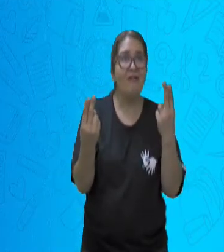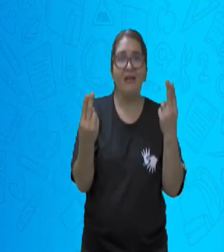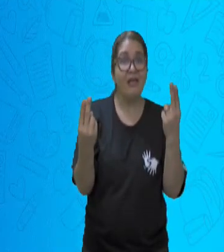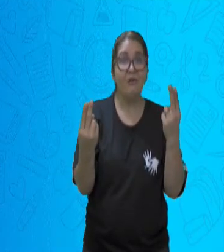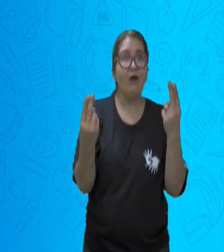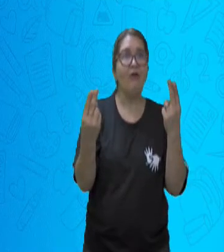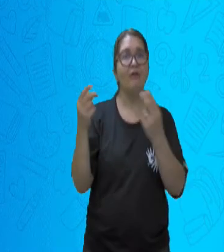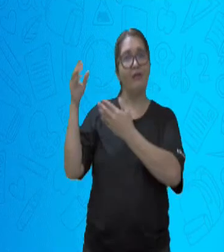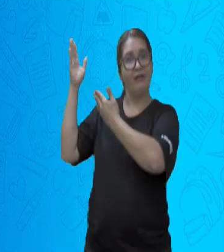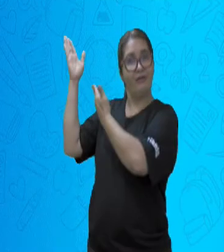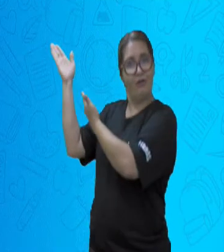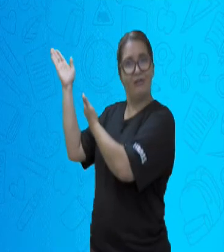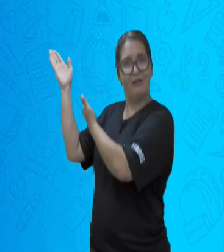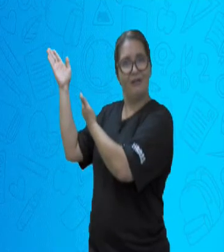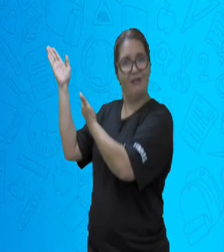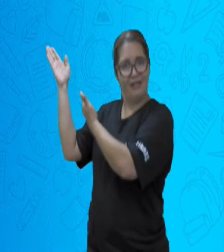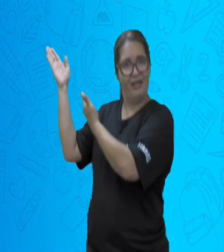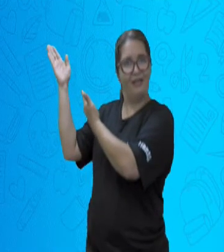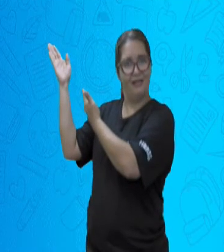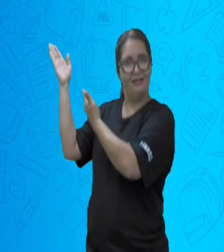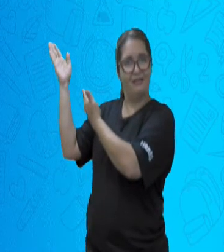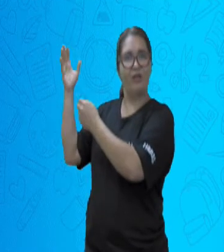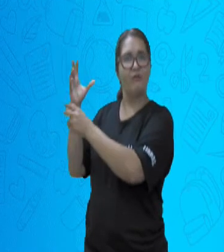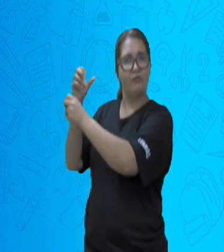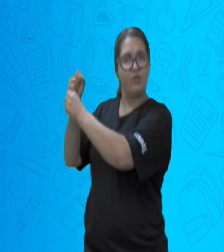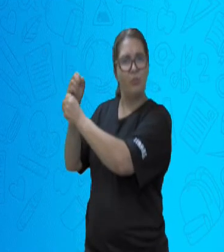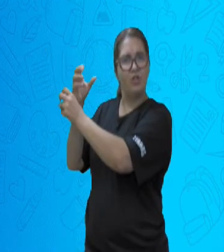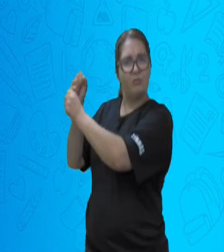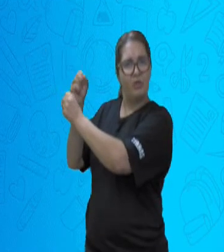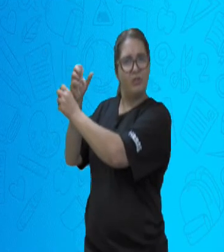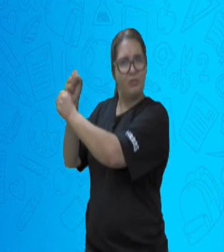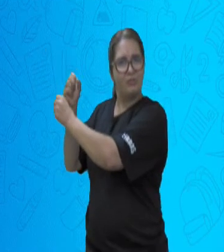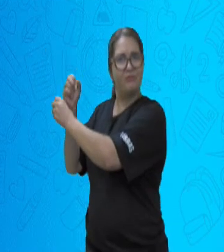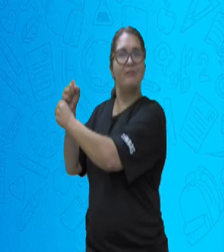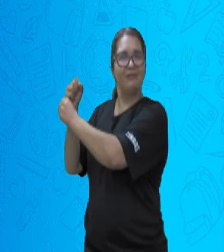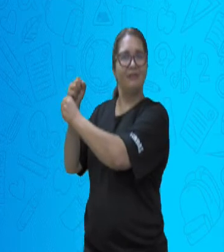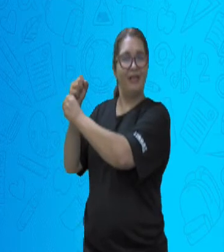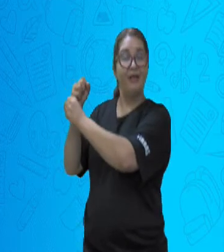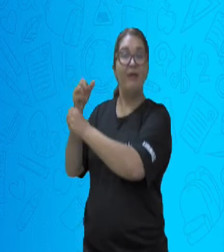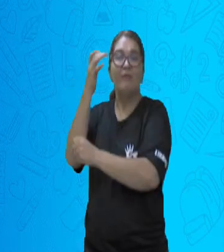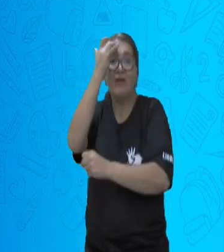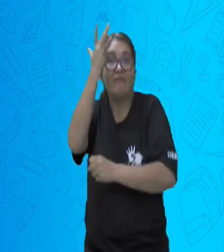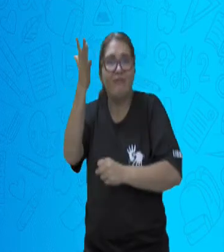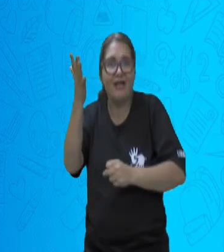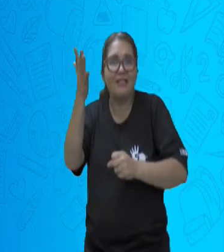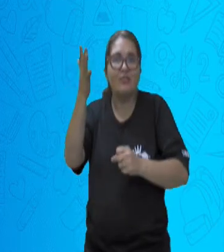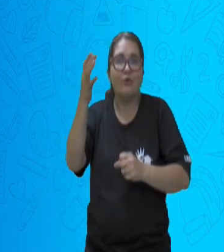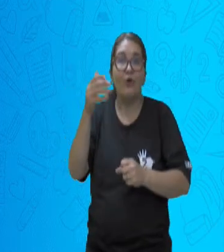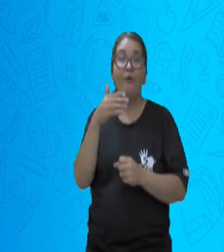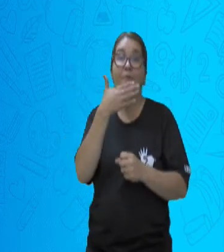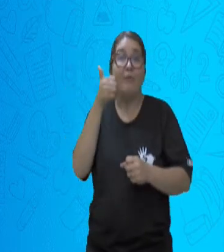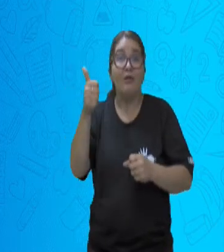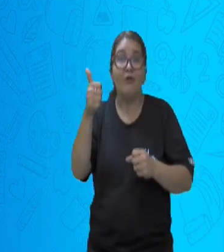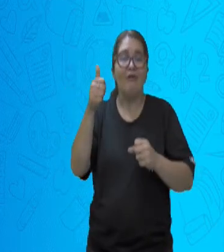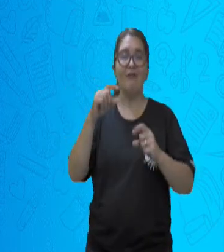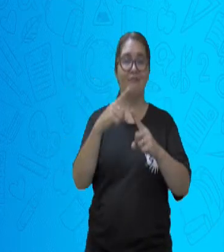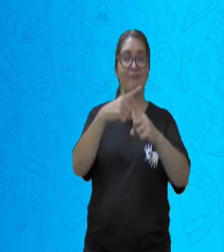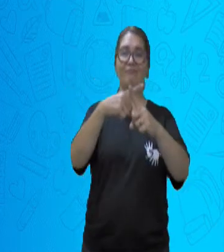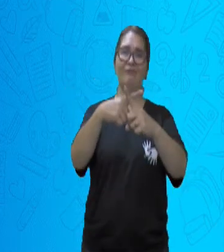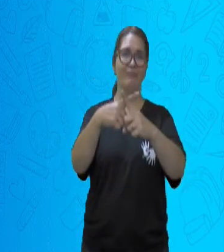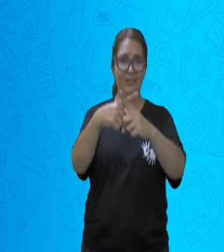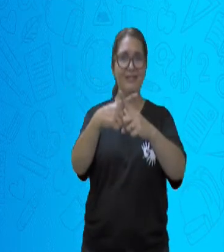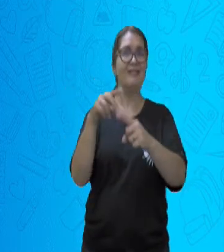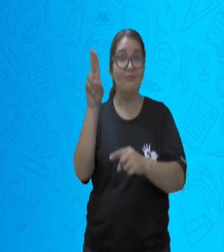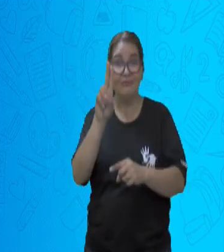mais 3 mais 3 mais 3. Para facilitar, a gente usa a multiplicação. Vamos para o próximo exemplo. 2 grupos de